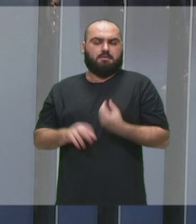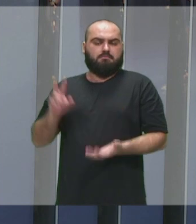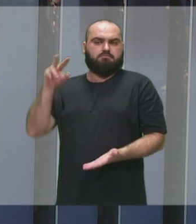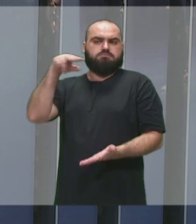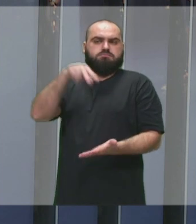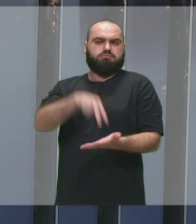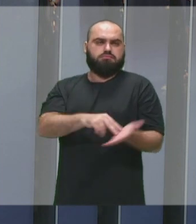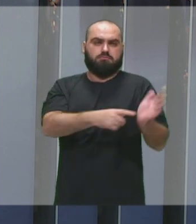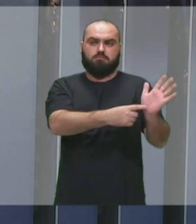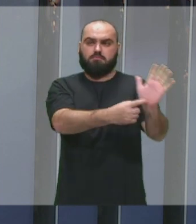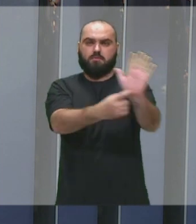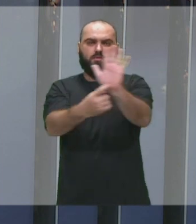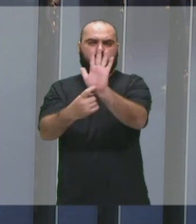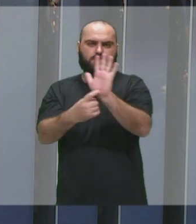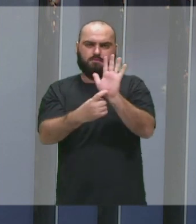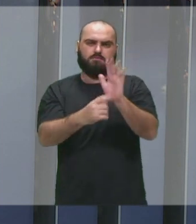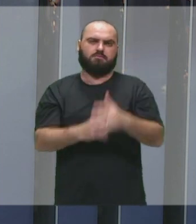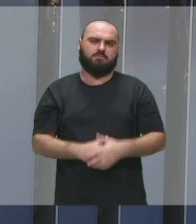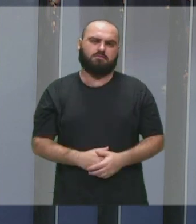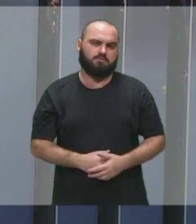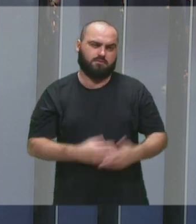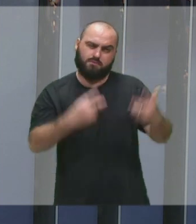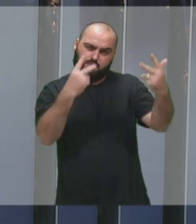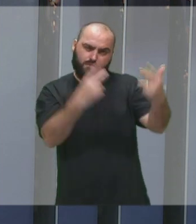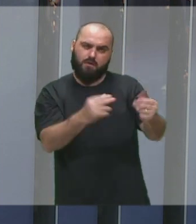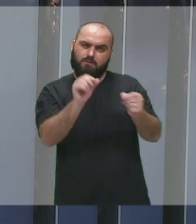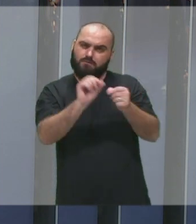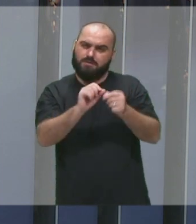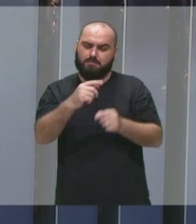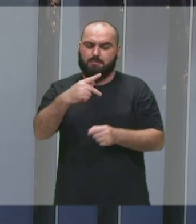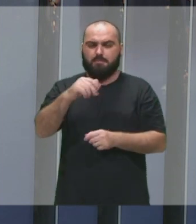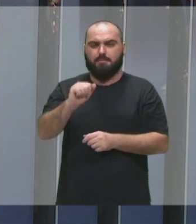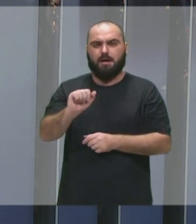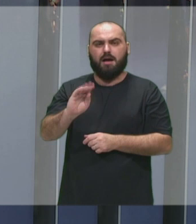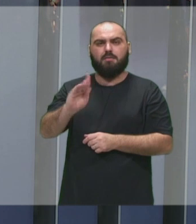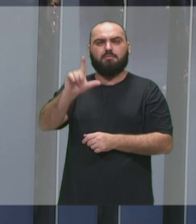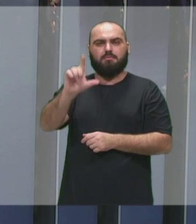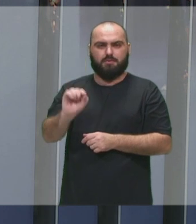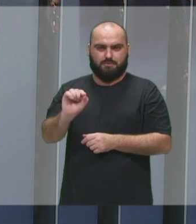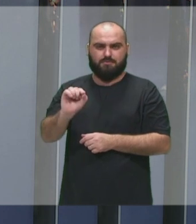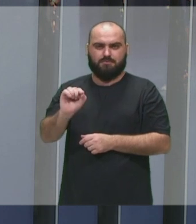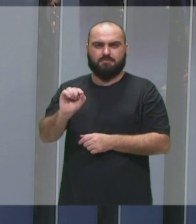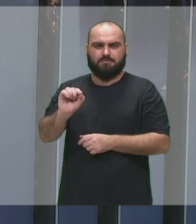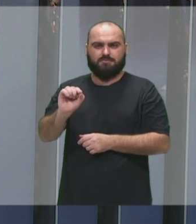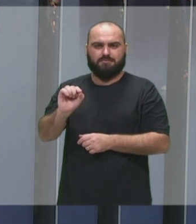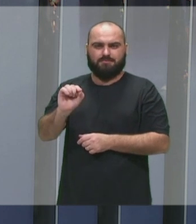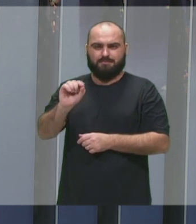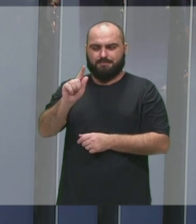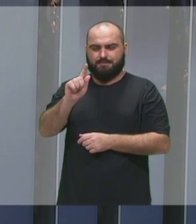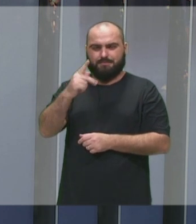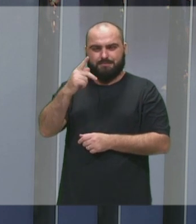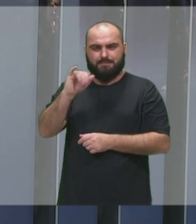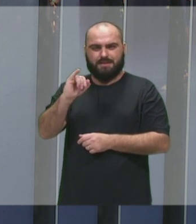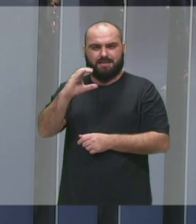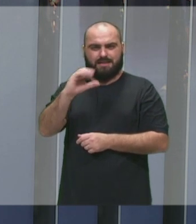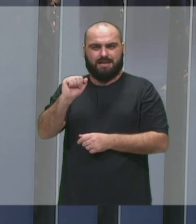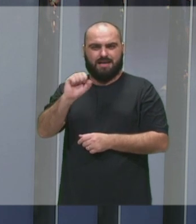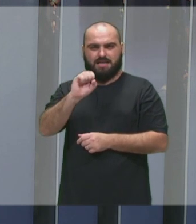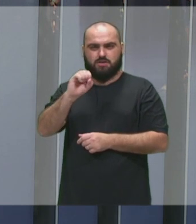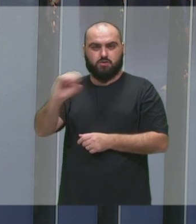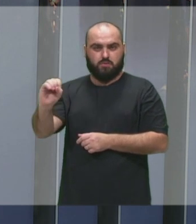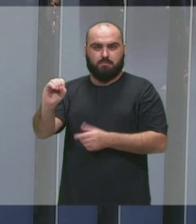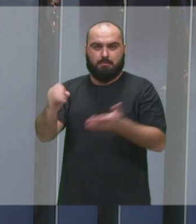arte, como fez, né, magistralmente Pablo Picasso quando pintou Guernica, né, que foi